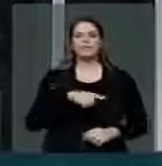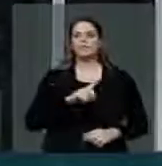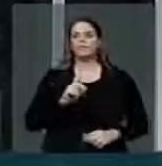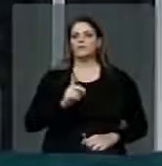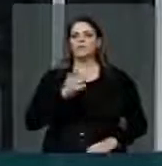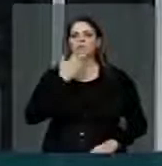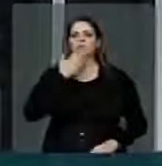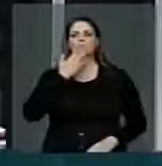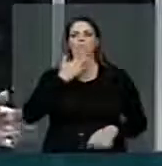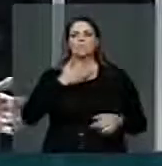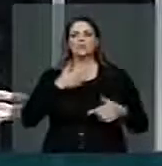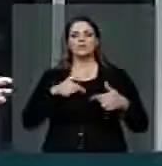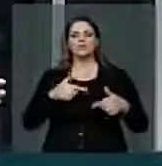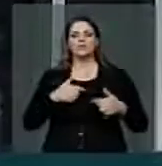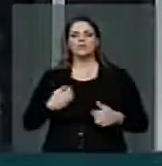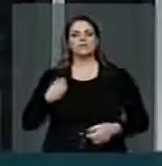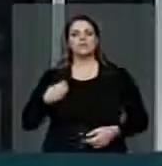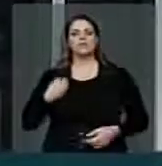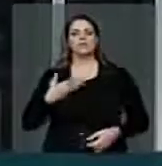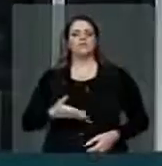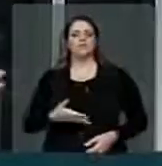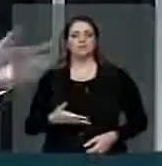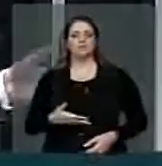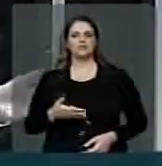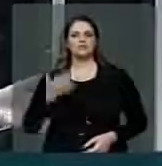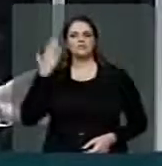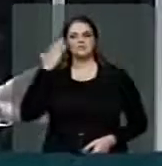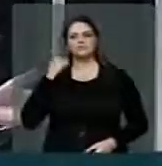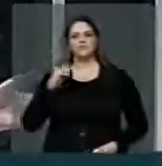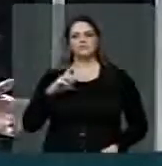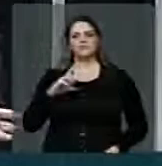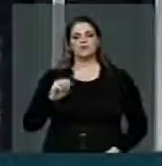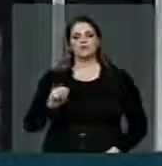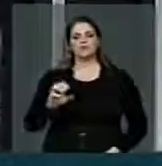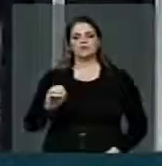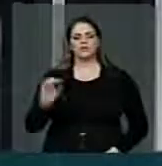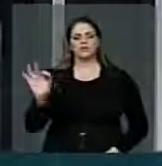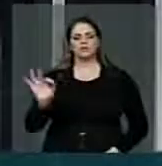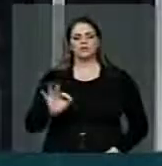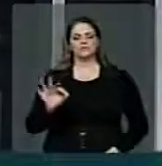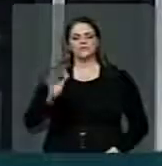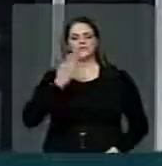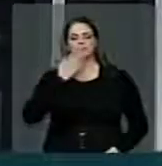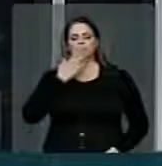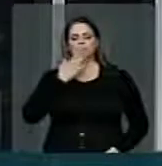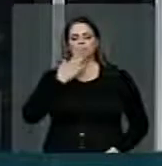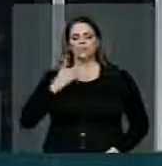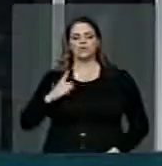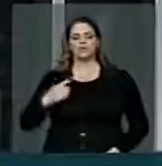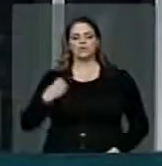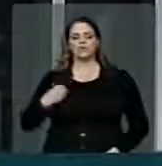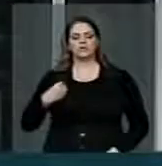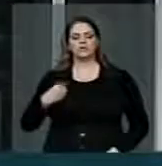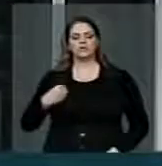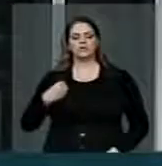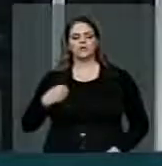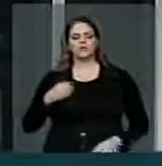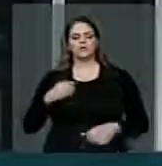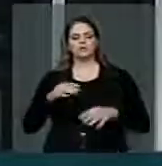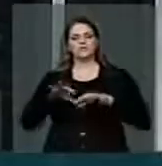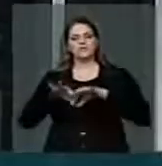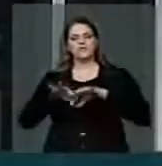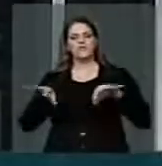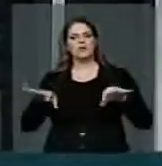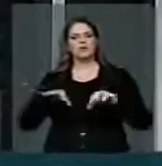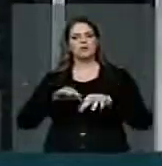indígenas. Nós temos a população indígena, 80% dela, exatamente deslocada de 80% da população brasileira, que